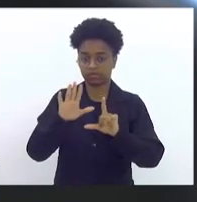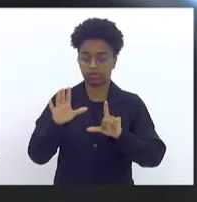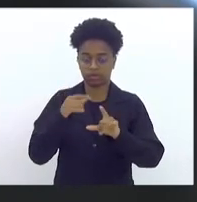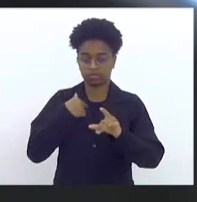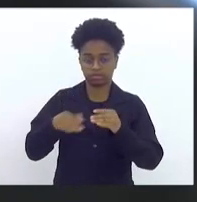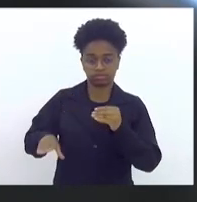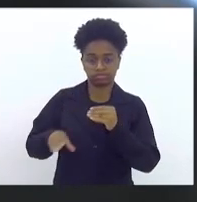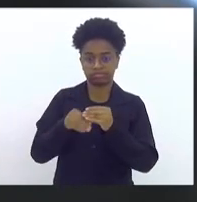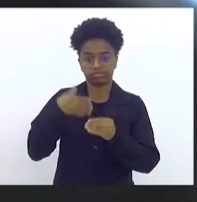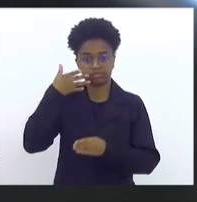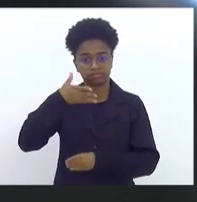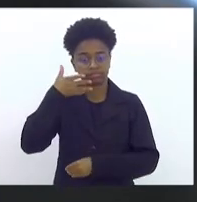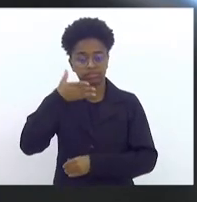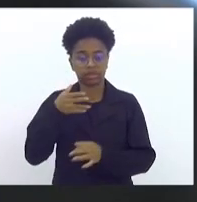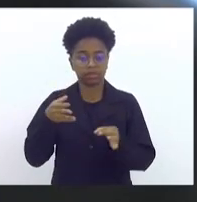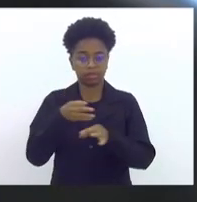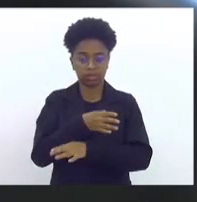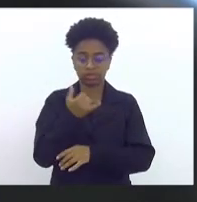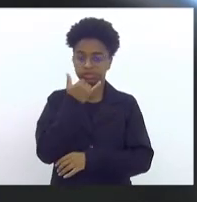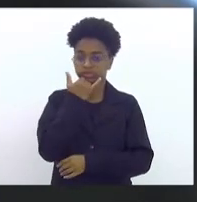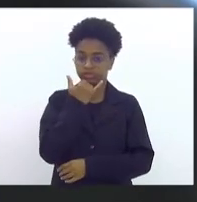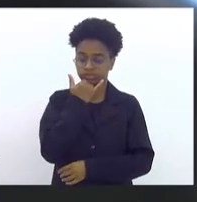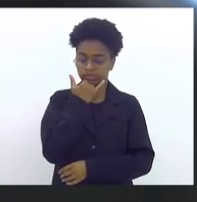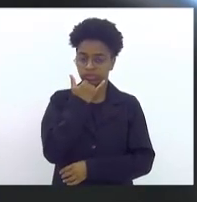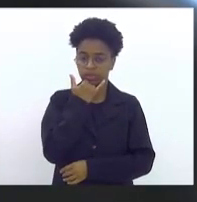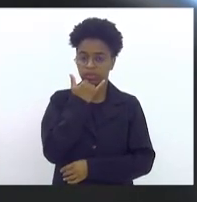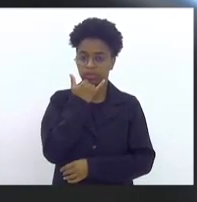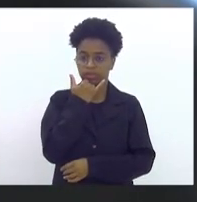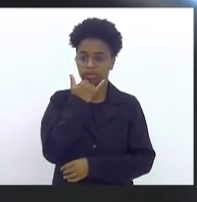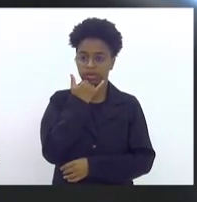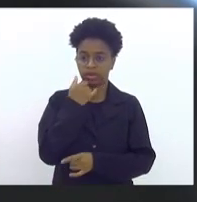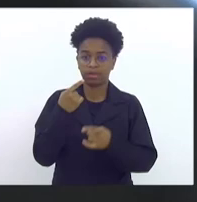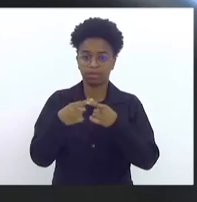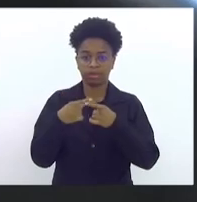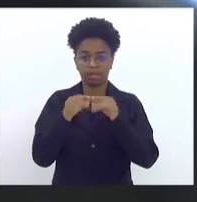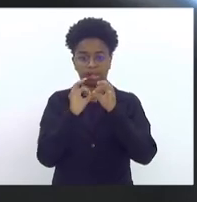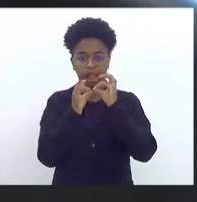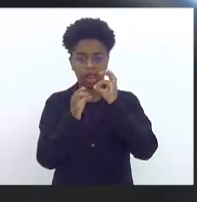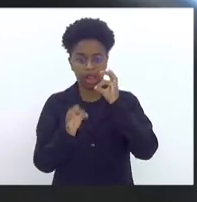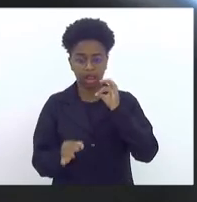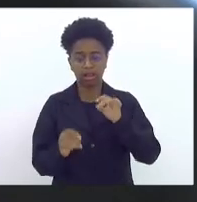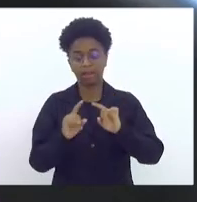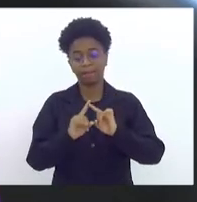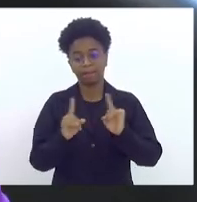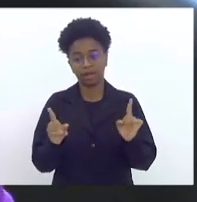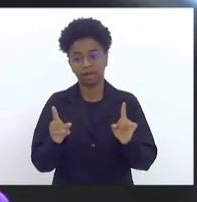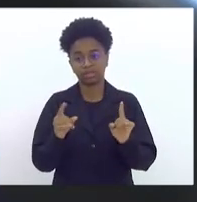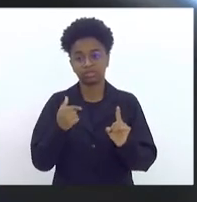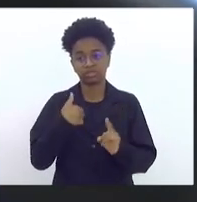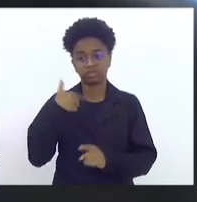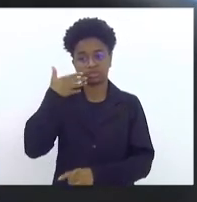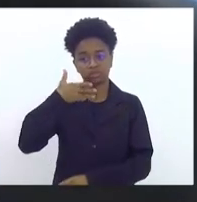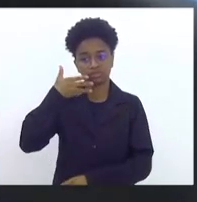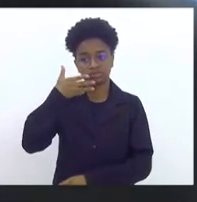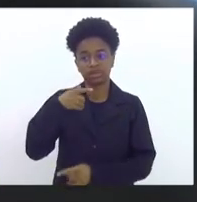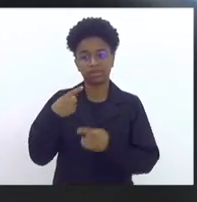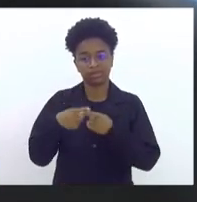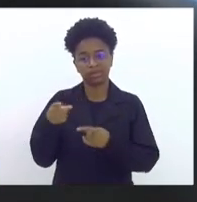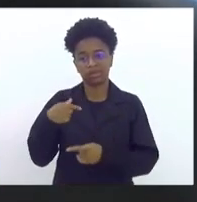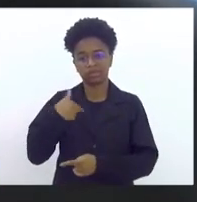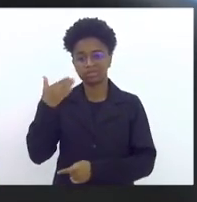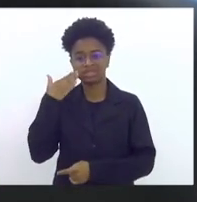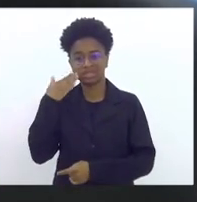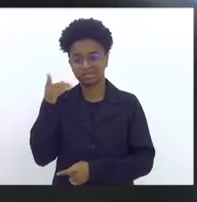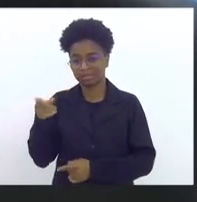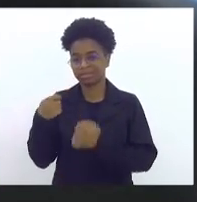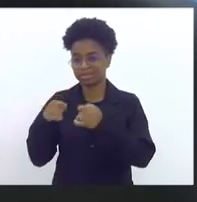contribuições Desculpa aí a me estender Mas deixo aqui que eu sei que a doutora vai ter